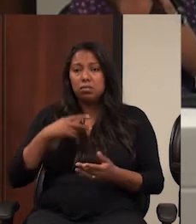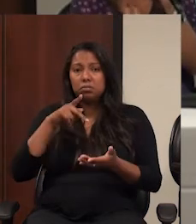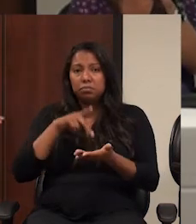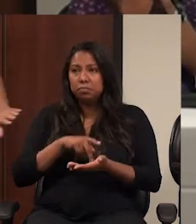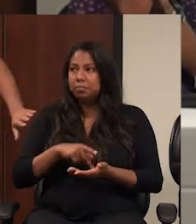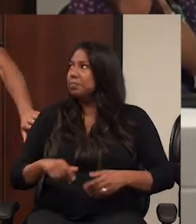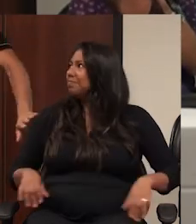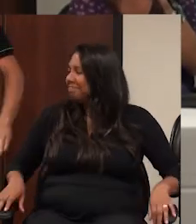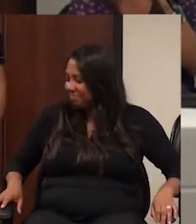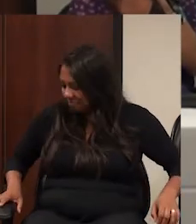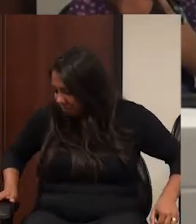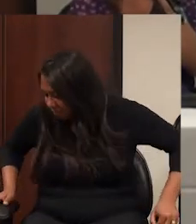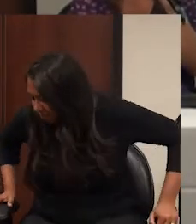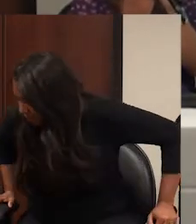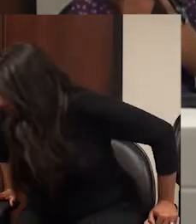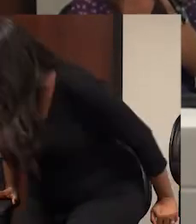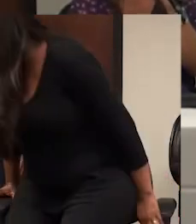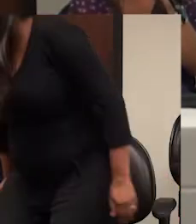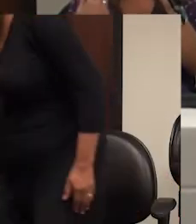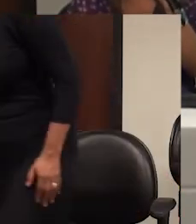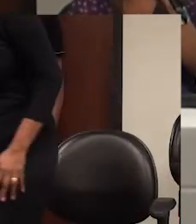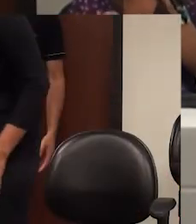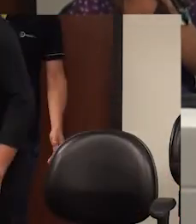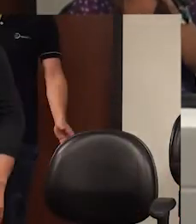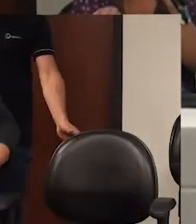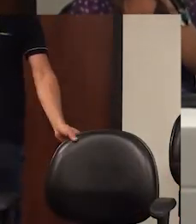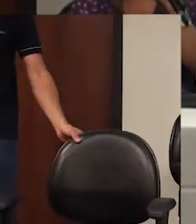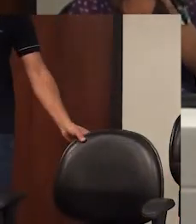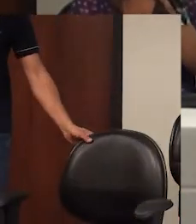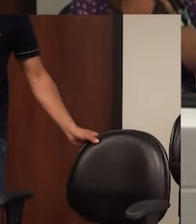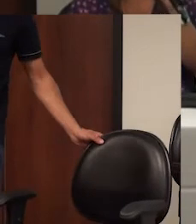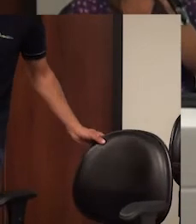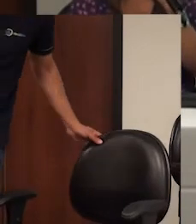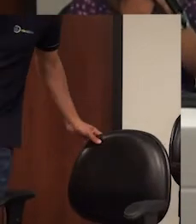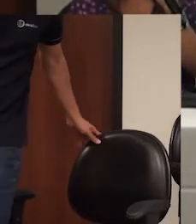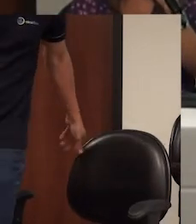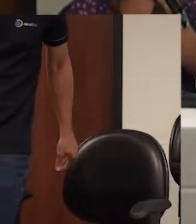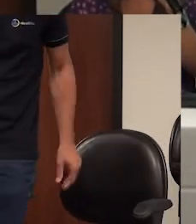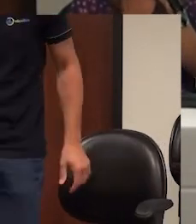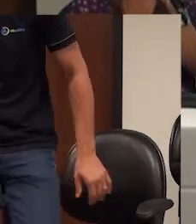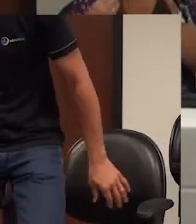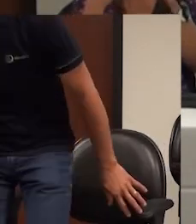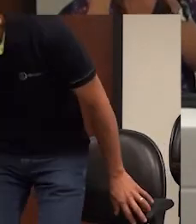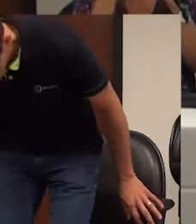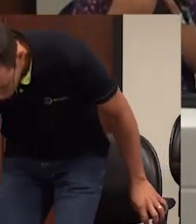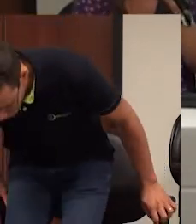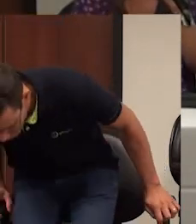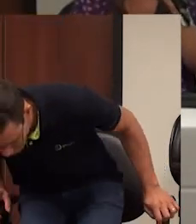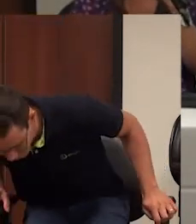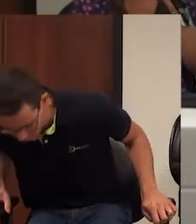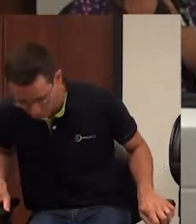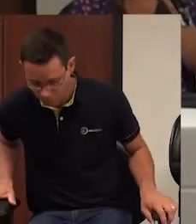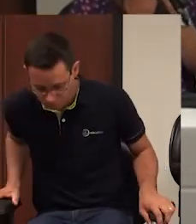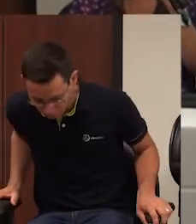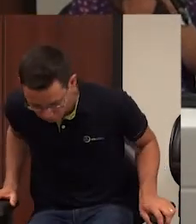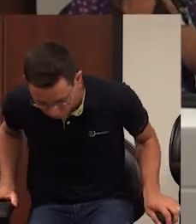assistir também trazendo isso para a nossa realidade, né? Nós temos que mudar nosso modo de pensar. Interdição